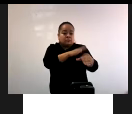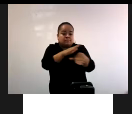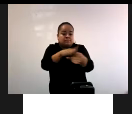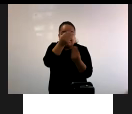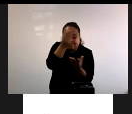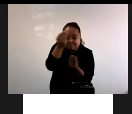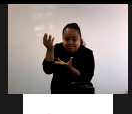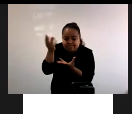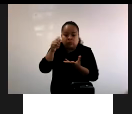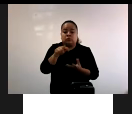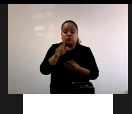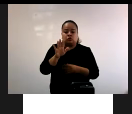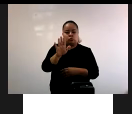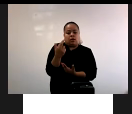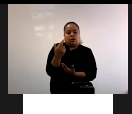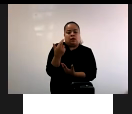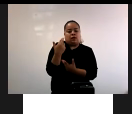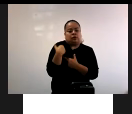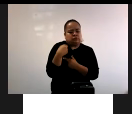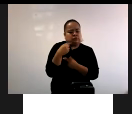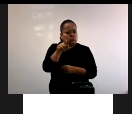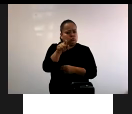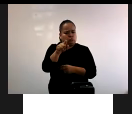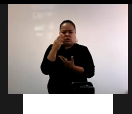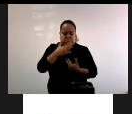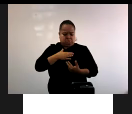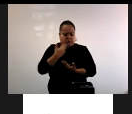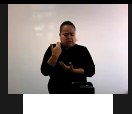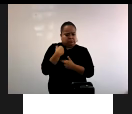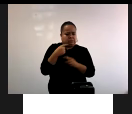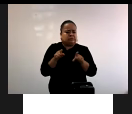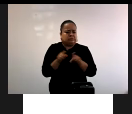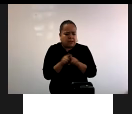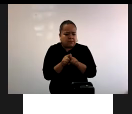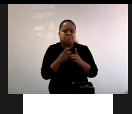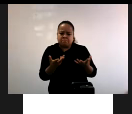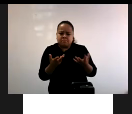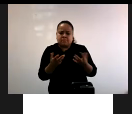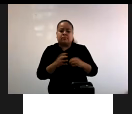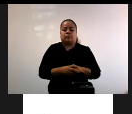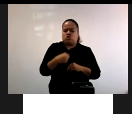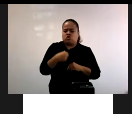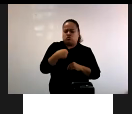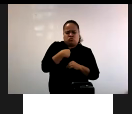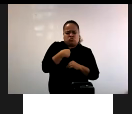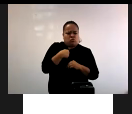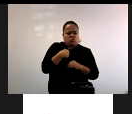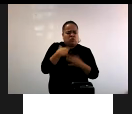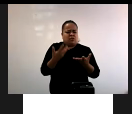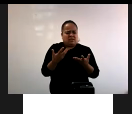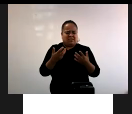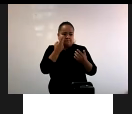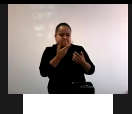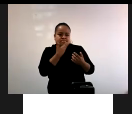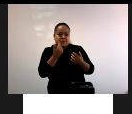própria responsabilidade. Todos temos responsabilidade a nível individual, assim como responsabilidade com as suas ações para preservar a sua